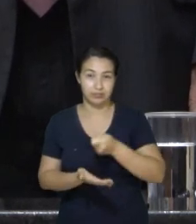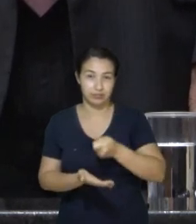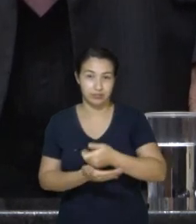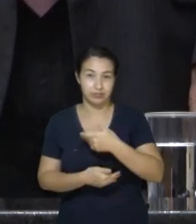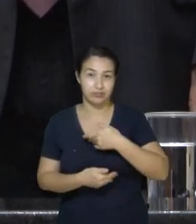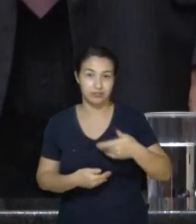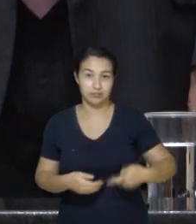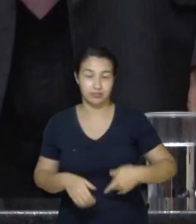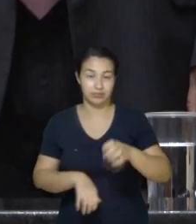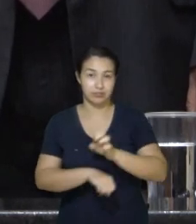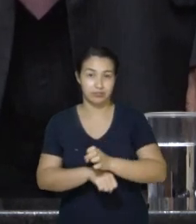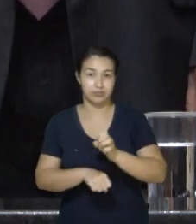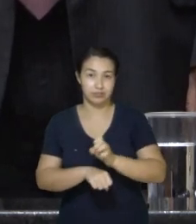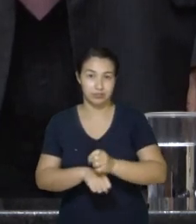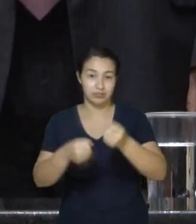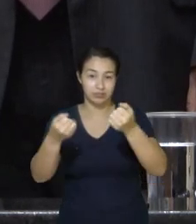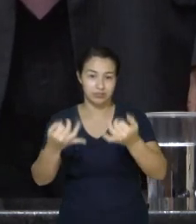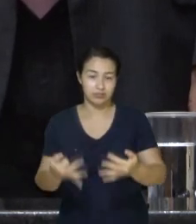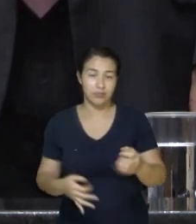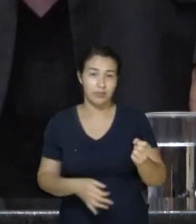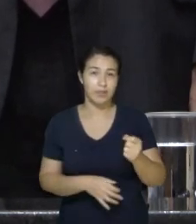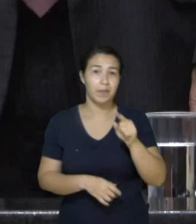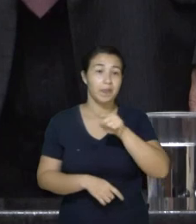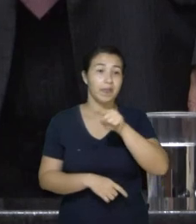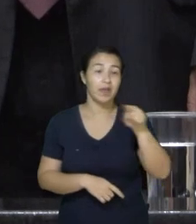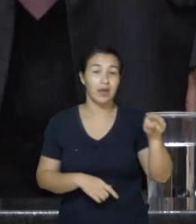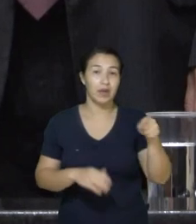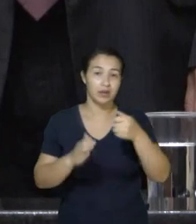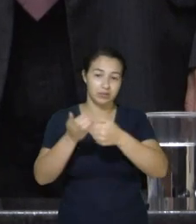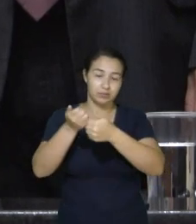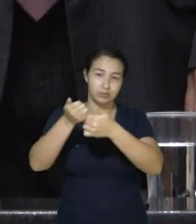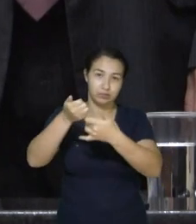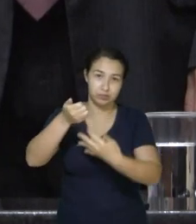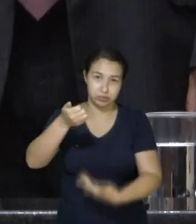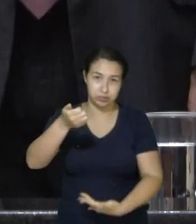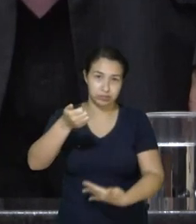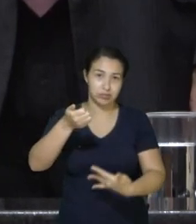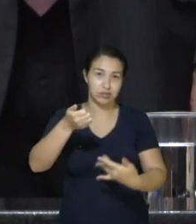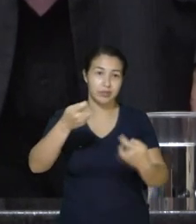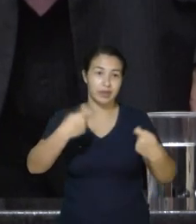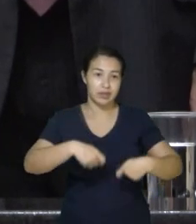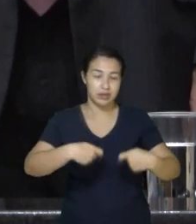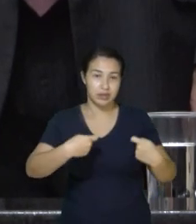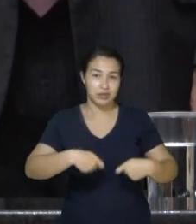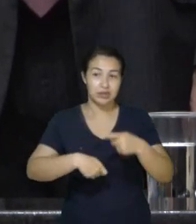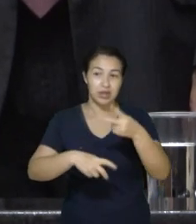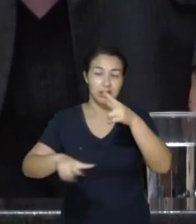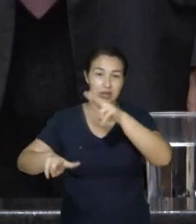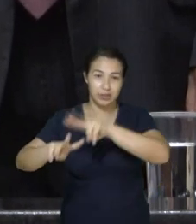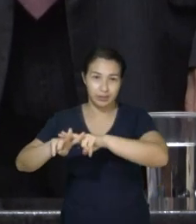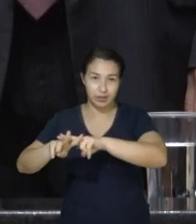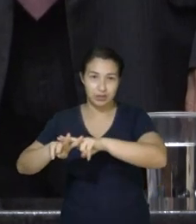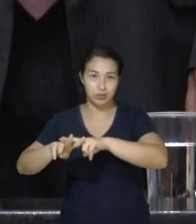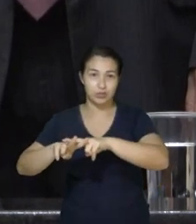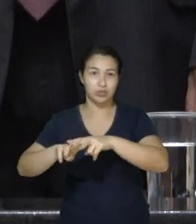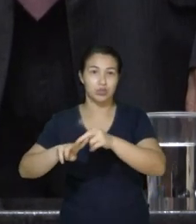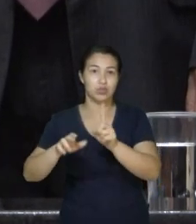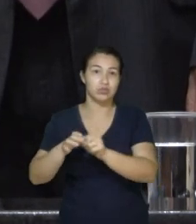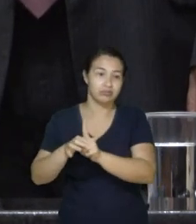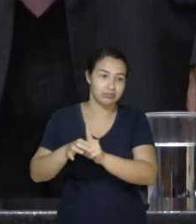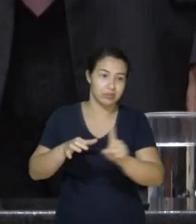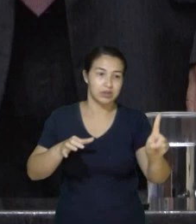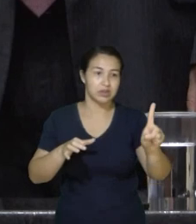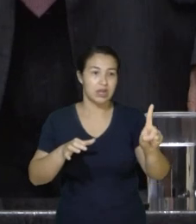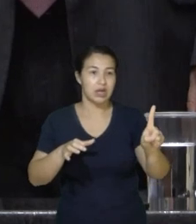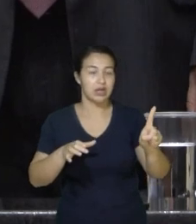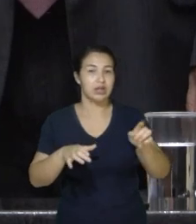divulgar a lista de todos os detentos beneficiados pelo indulto natalino e saída temporária especial como implemento de política pública de